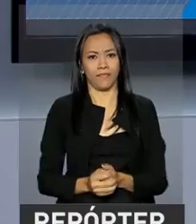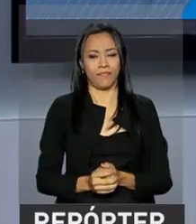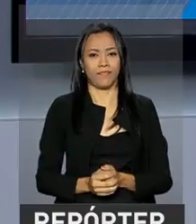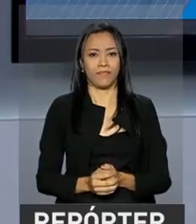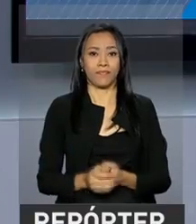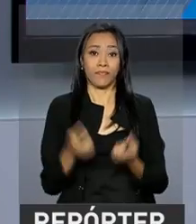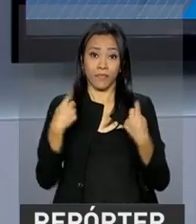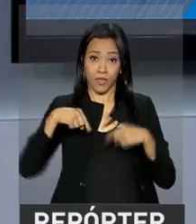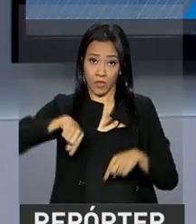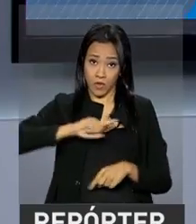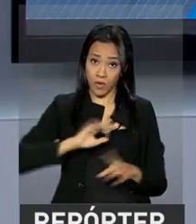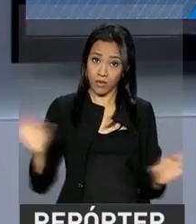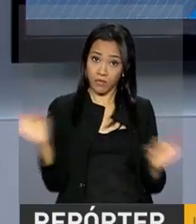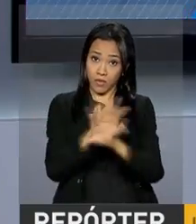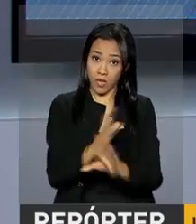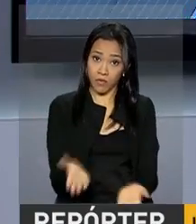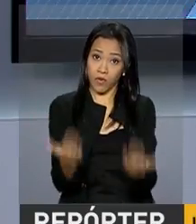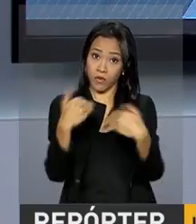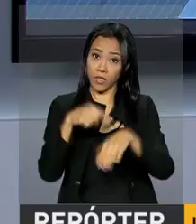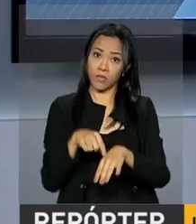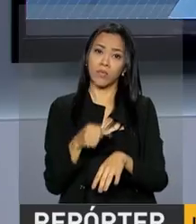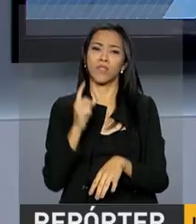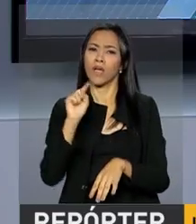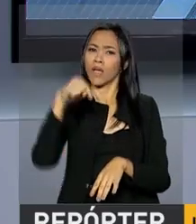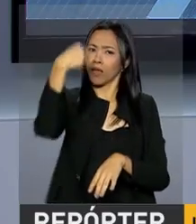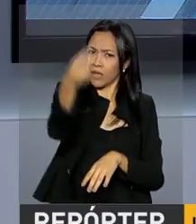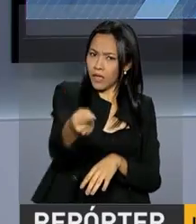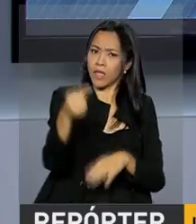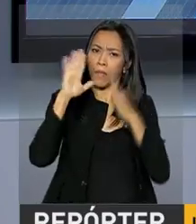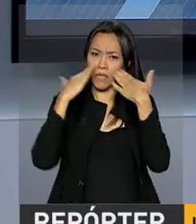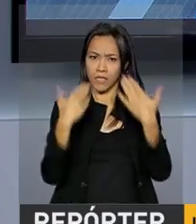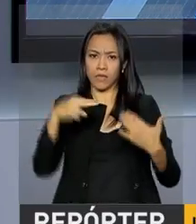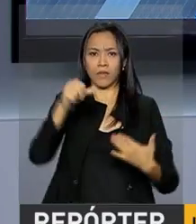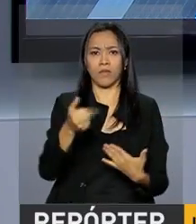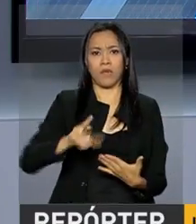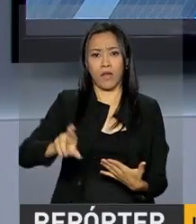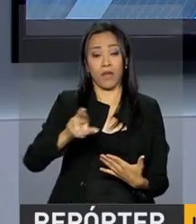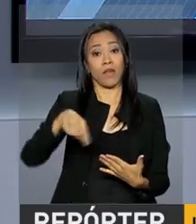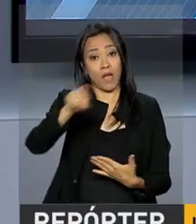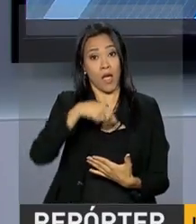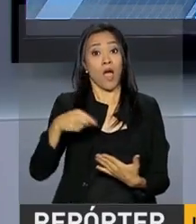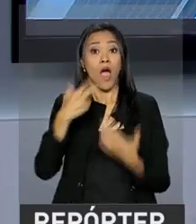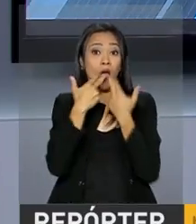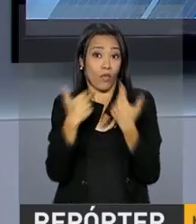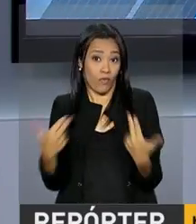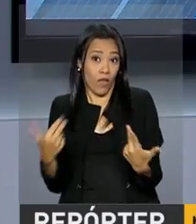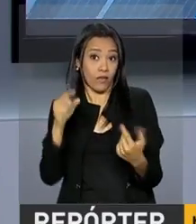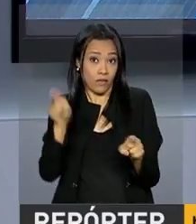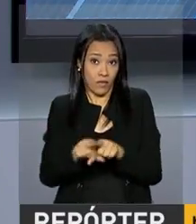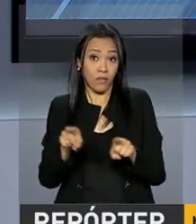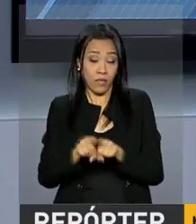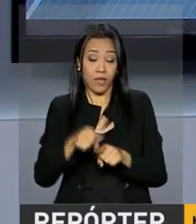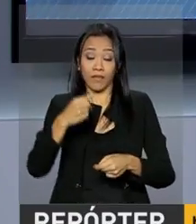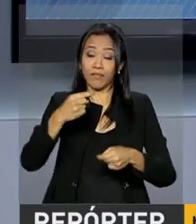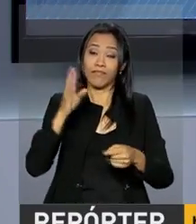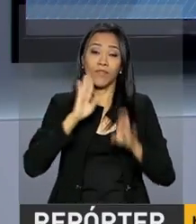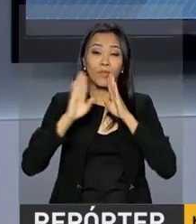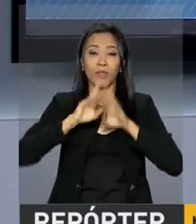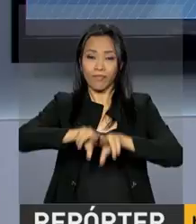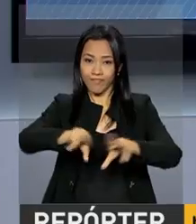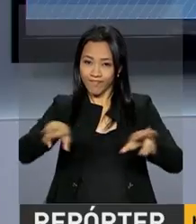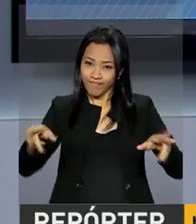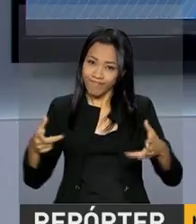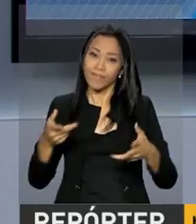a gente fica por aqui voltamos em uma hora na próxima edição do repórter nbr acompanhe as novidades também pelas nossas redes